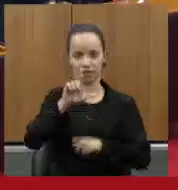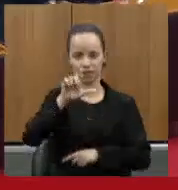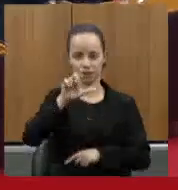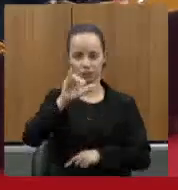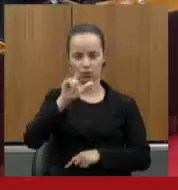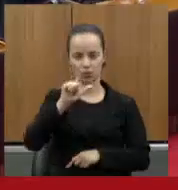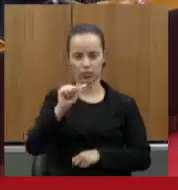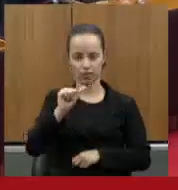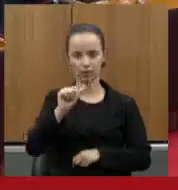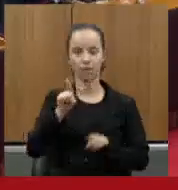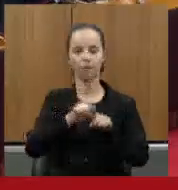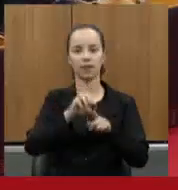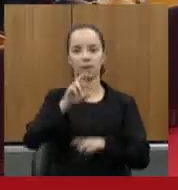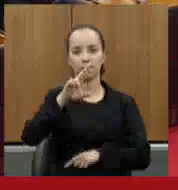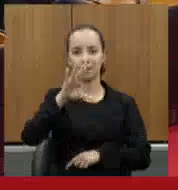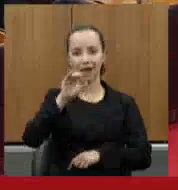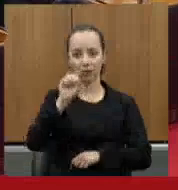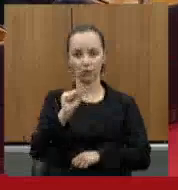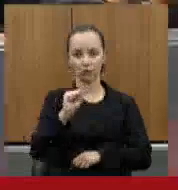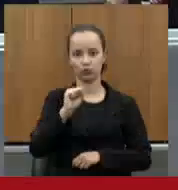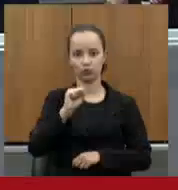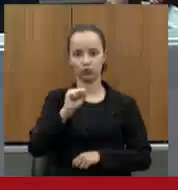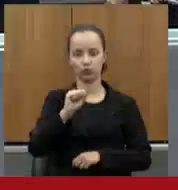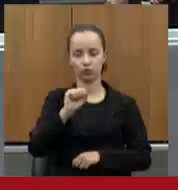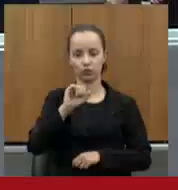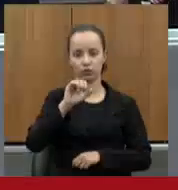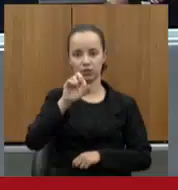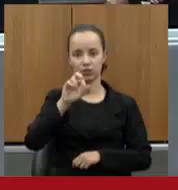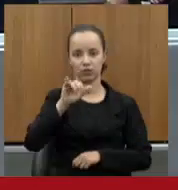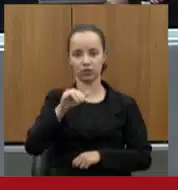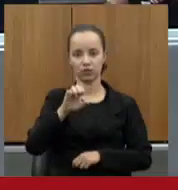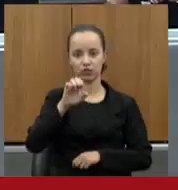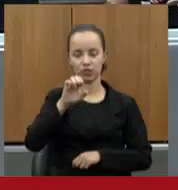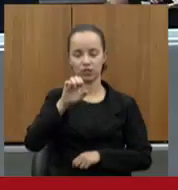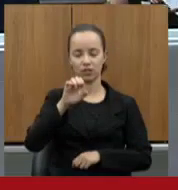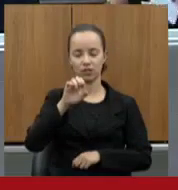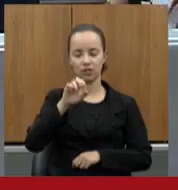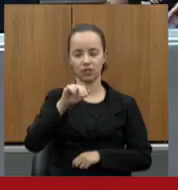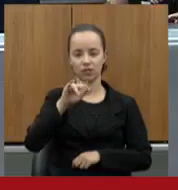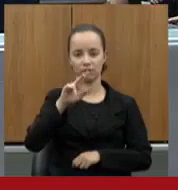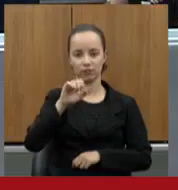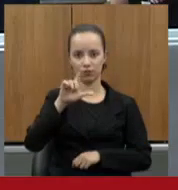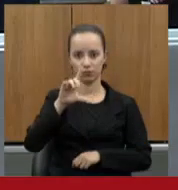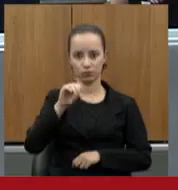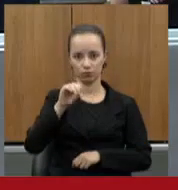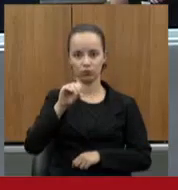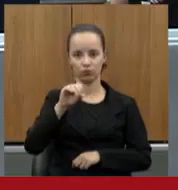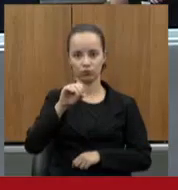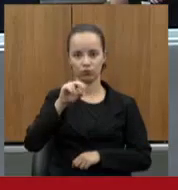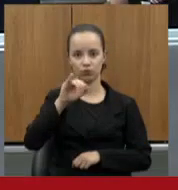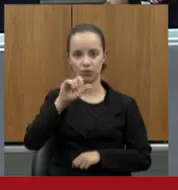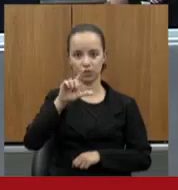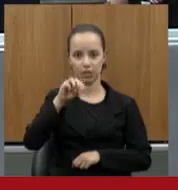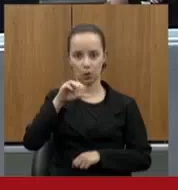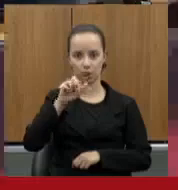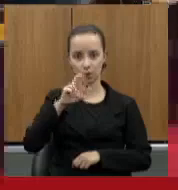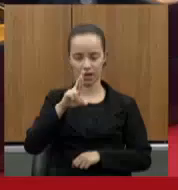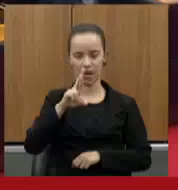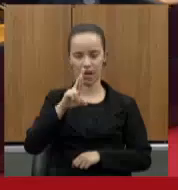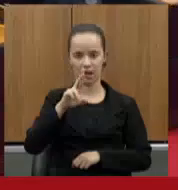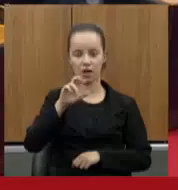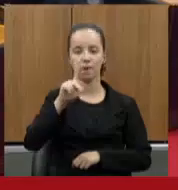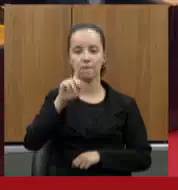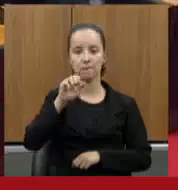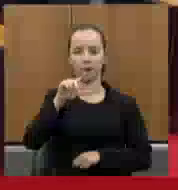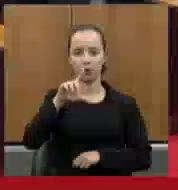Ferreira, Marcos Helênio, Genival Tourinho, professor Neivaldo, Nilmário Miranda,